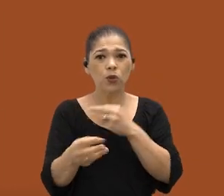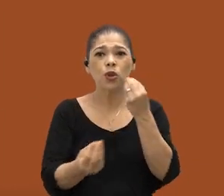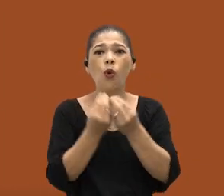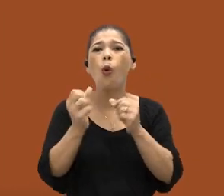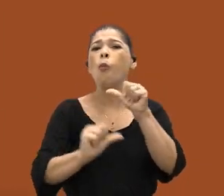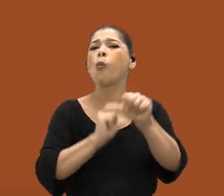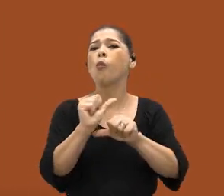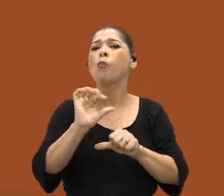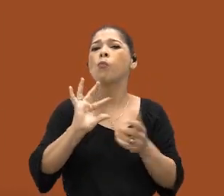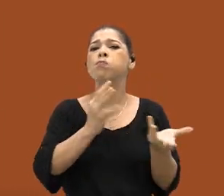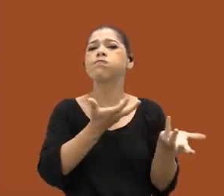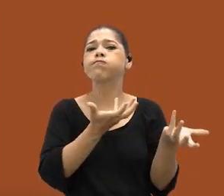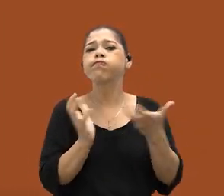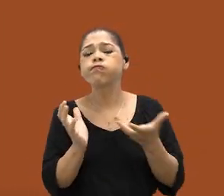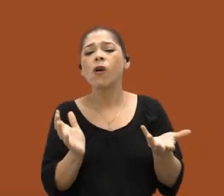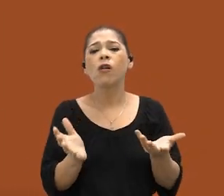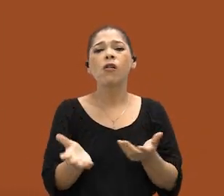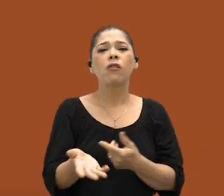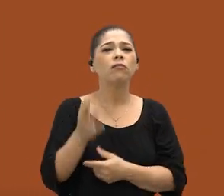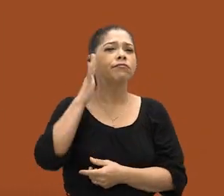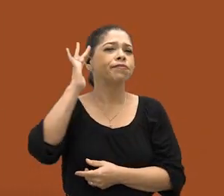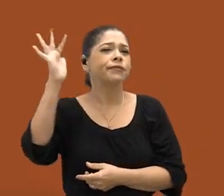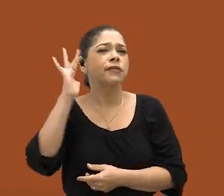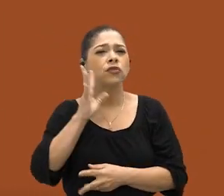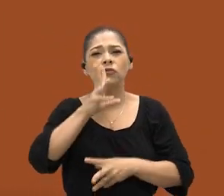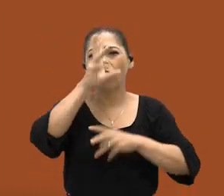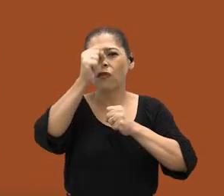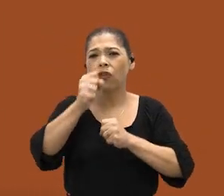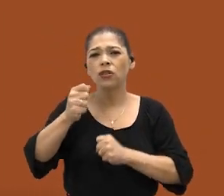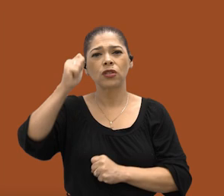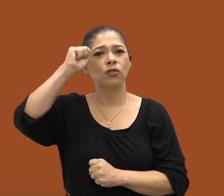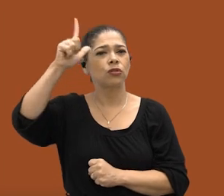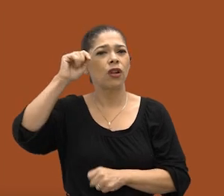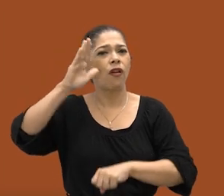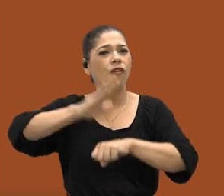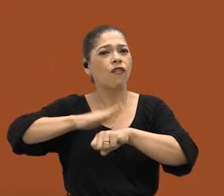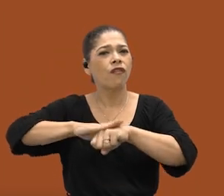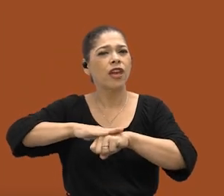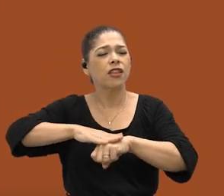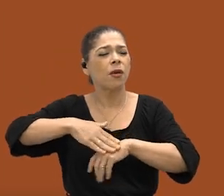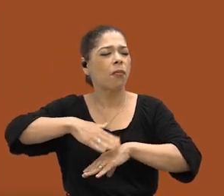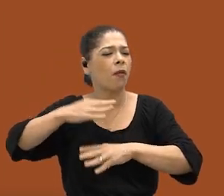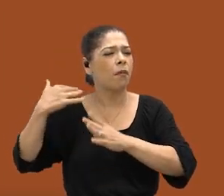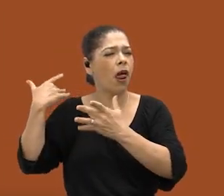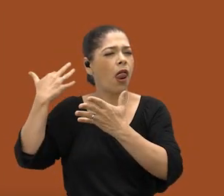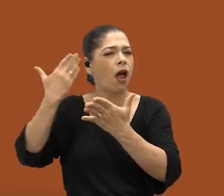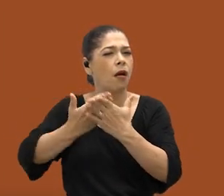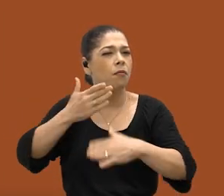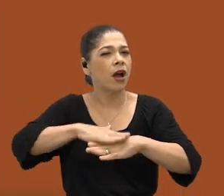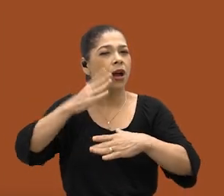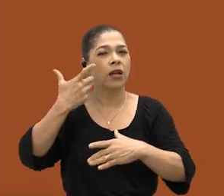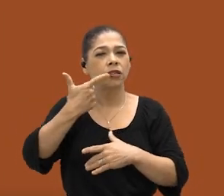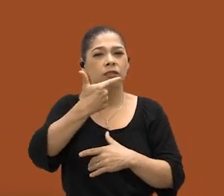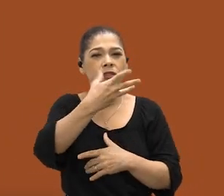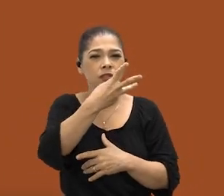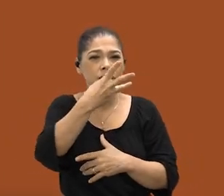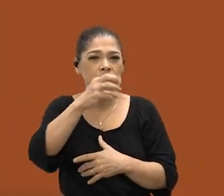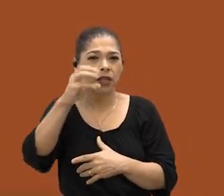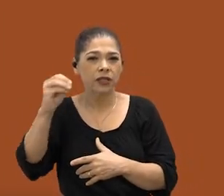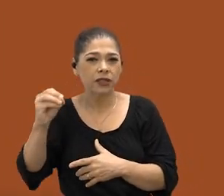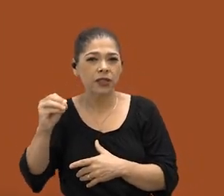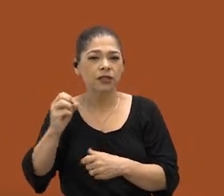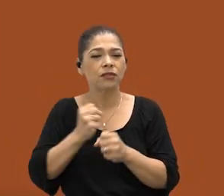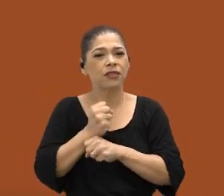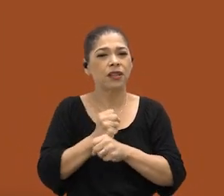que é como mudar vamos mudar o imaginário de uma força cultural construída por mais de 300 anos dentro de